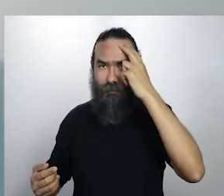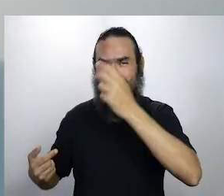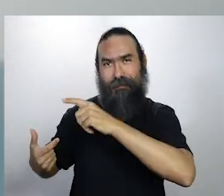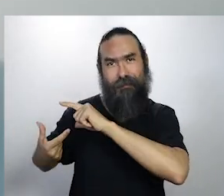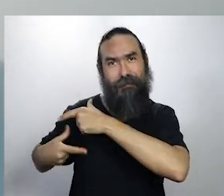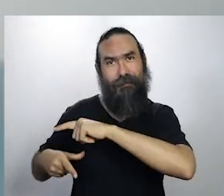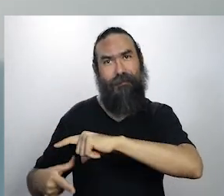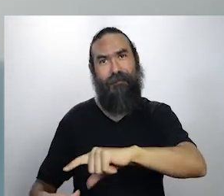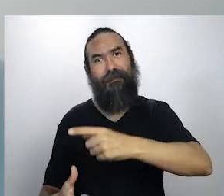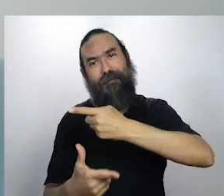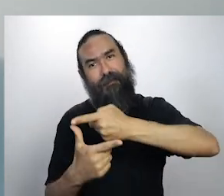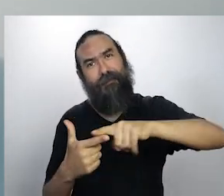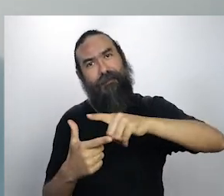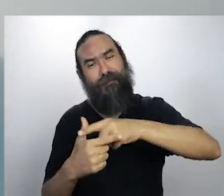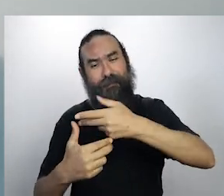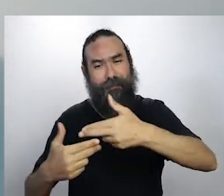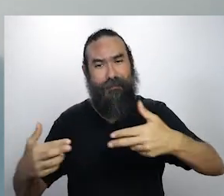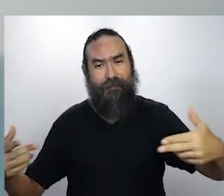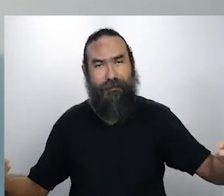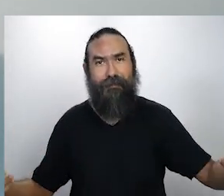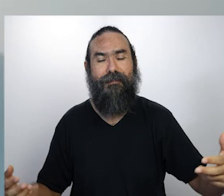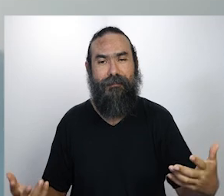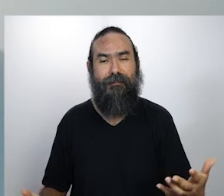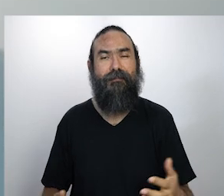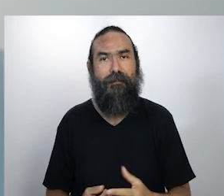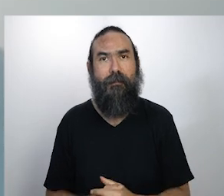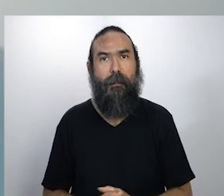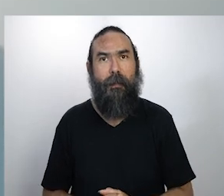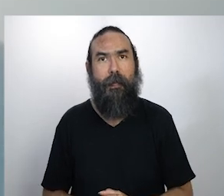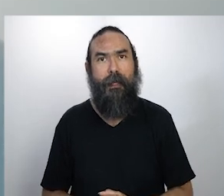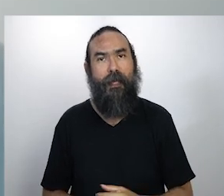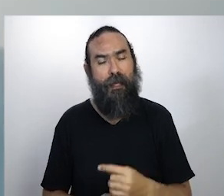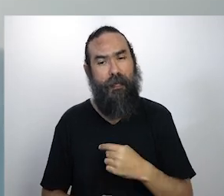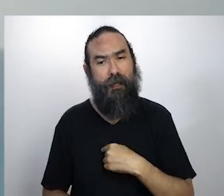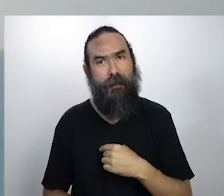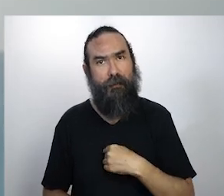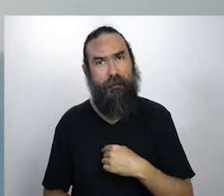culturas tradicionais, que para mim é